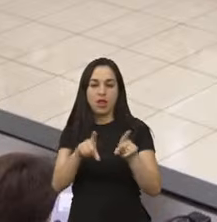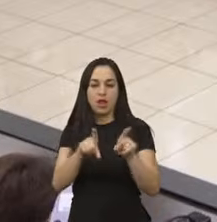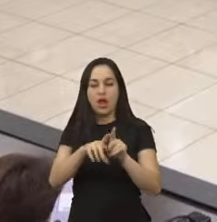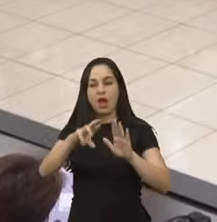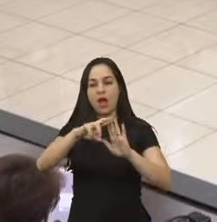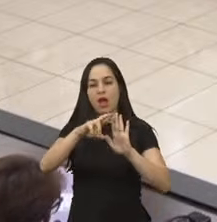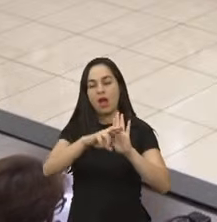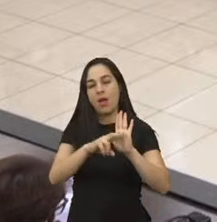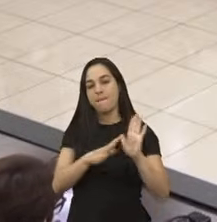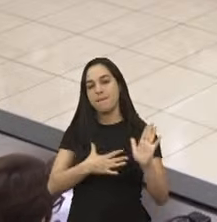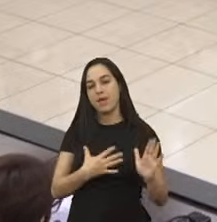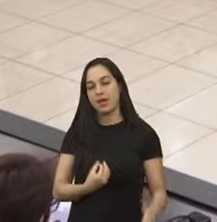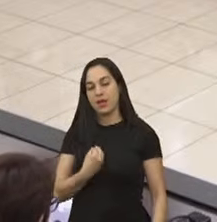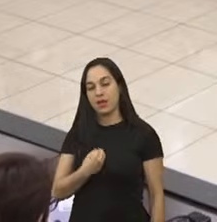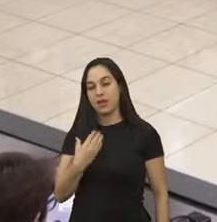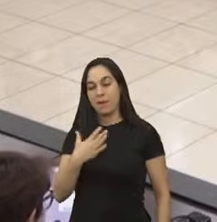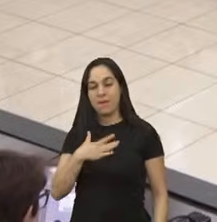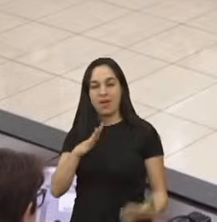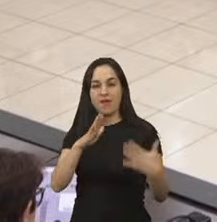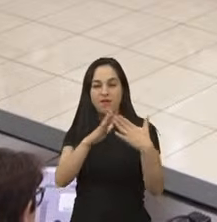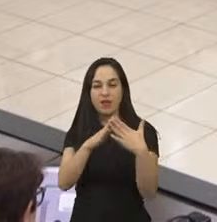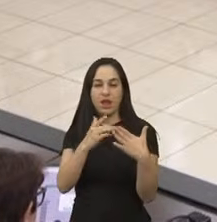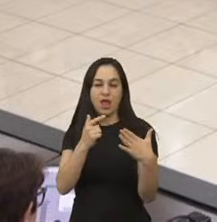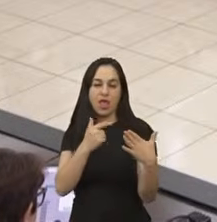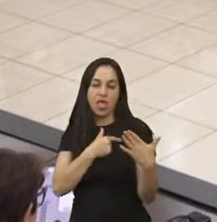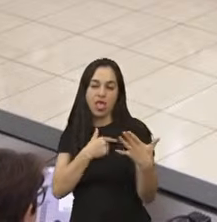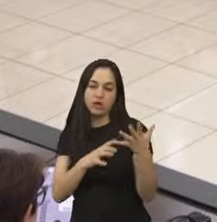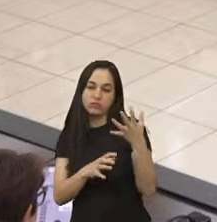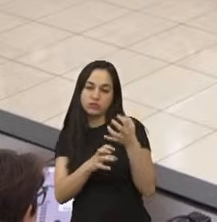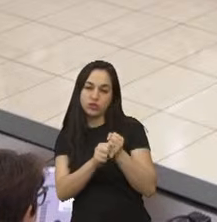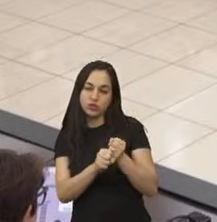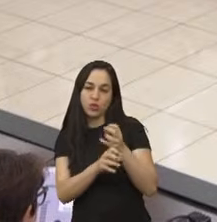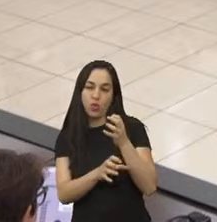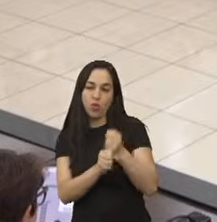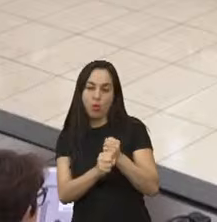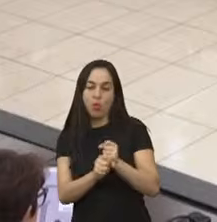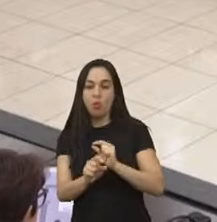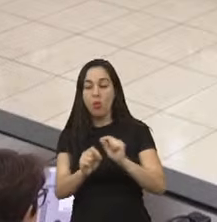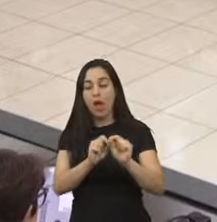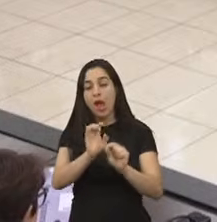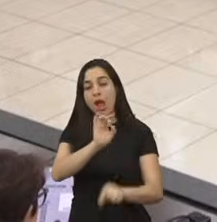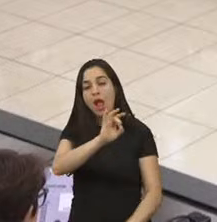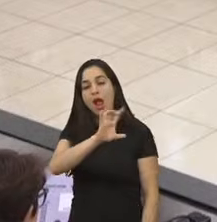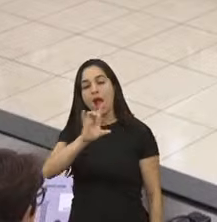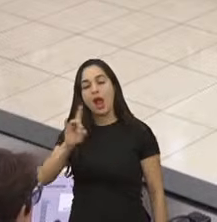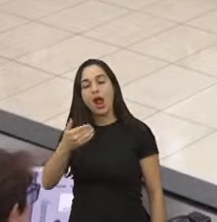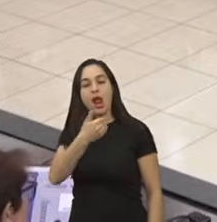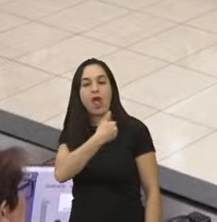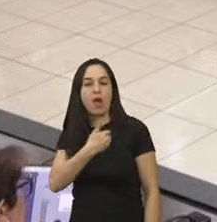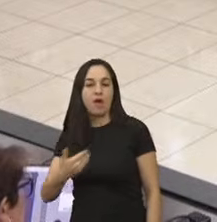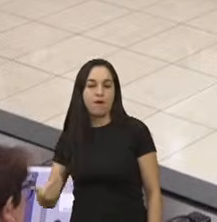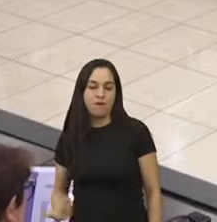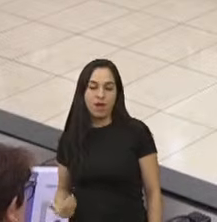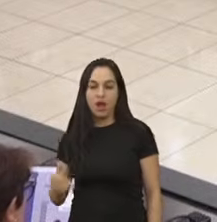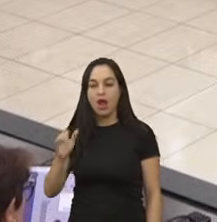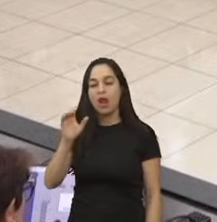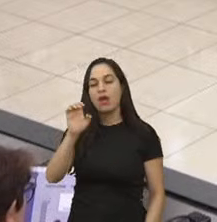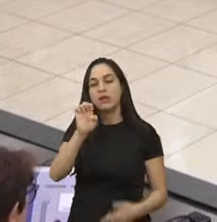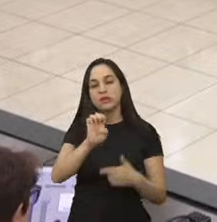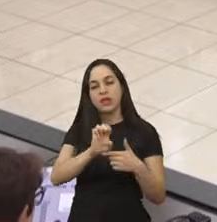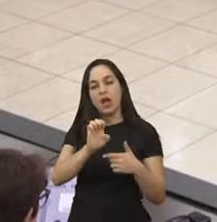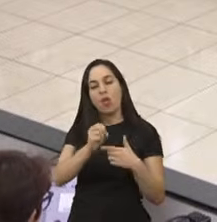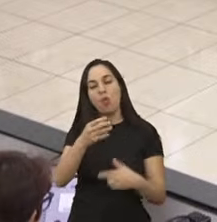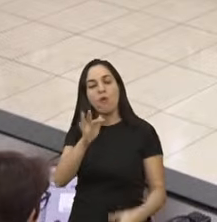Vida. Eu fiz um cálculo aqui, se cada governo, tanto o governo federal, estadual, fazer